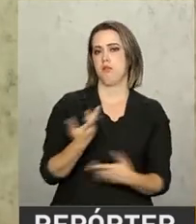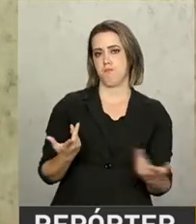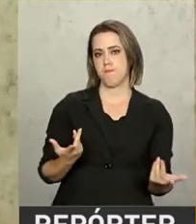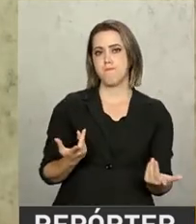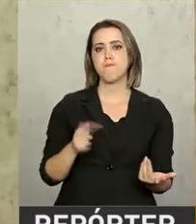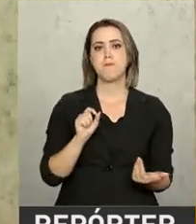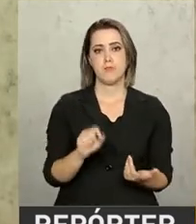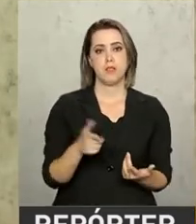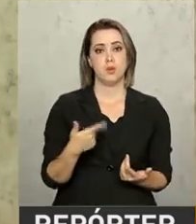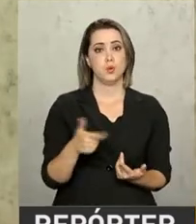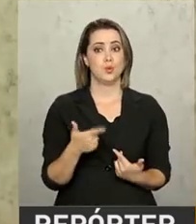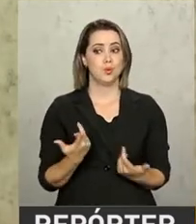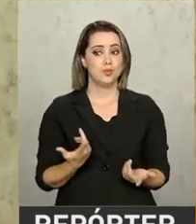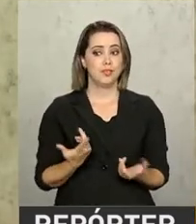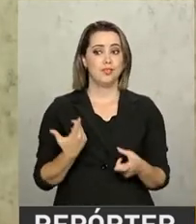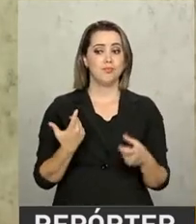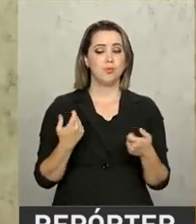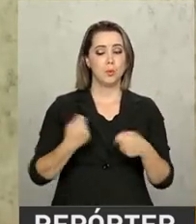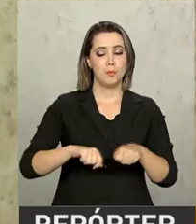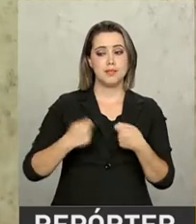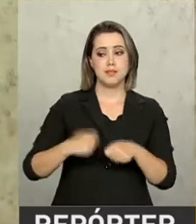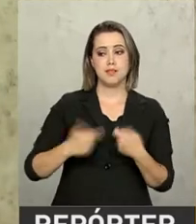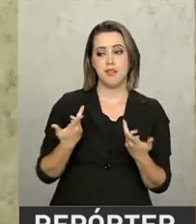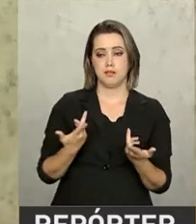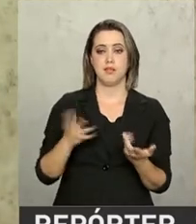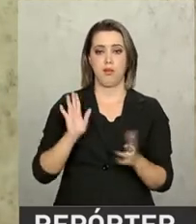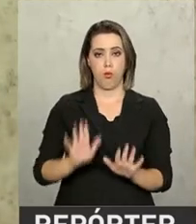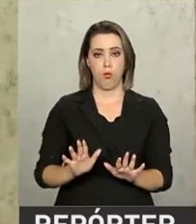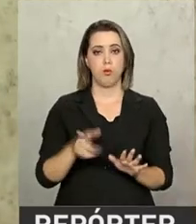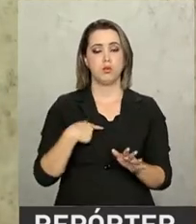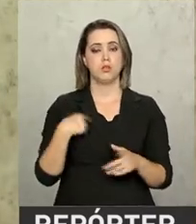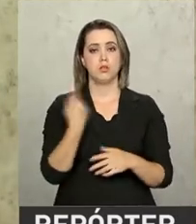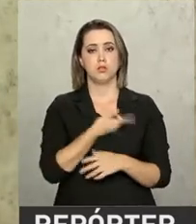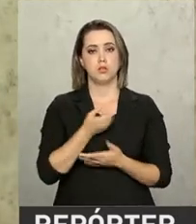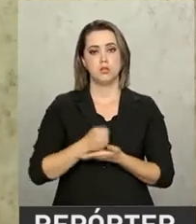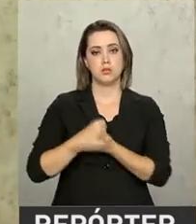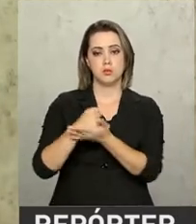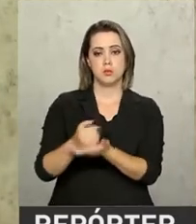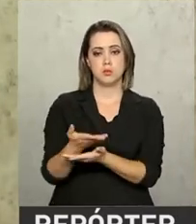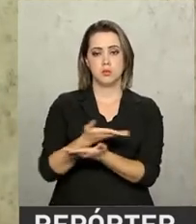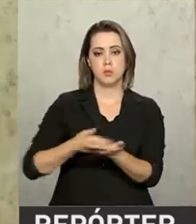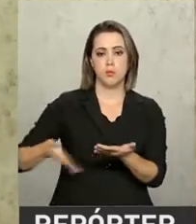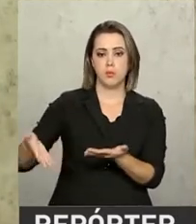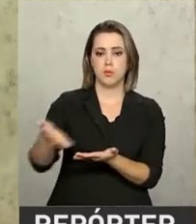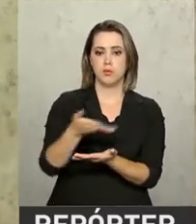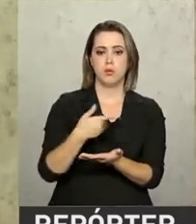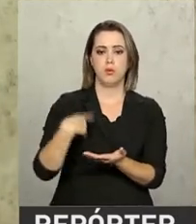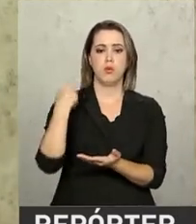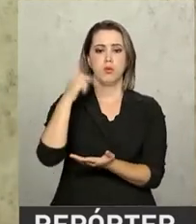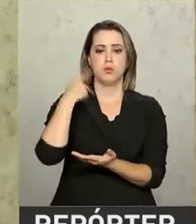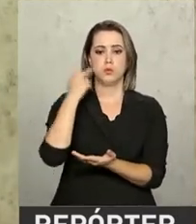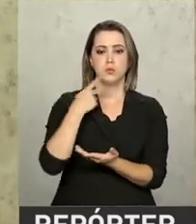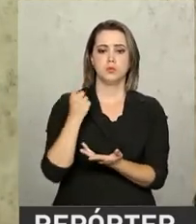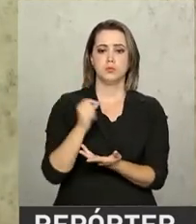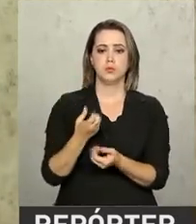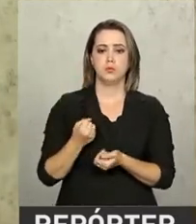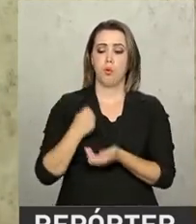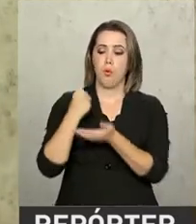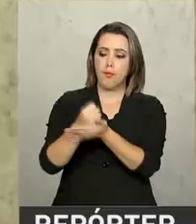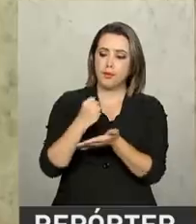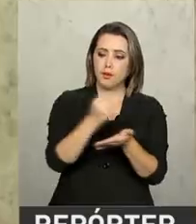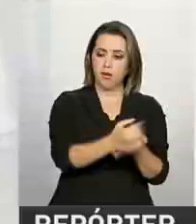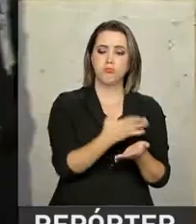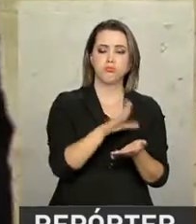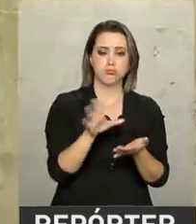pedindo vacinação, onde não é recomendado e não é necessário, nós estamos adotando uma política de dispor